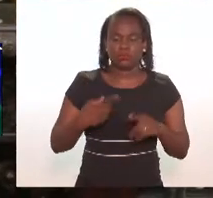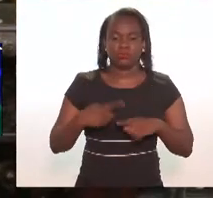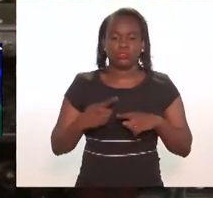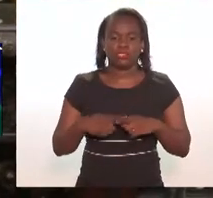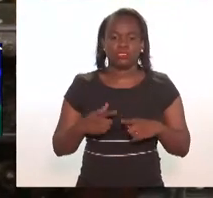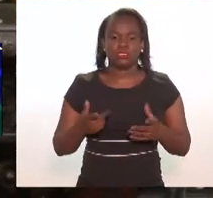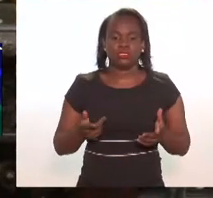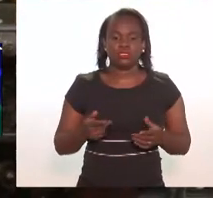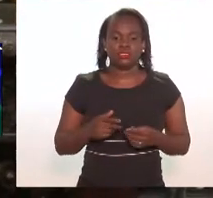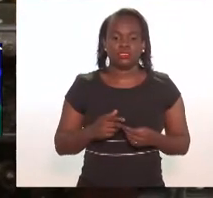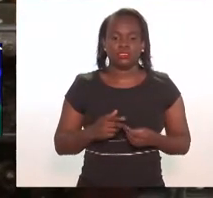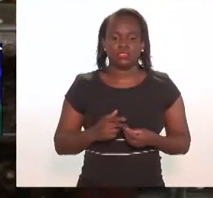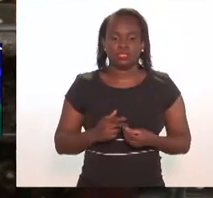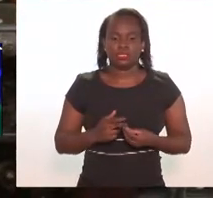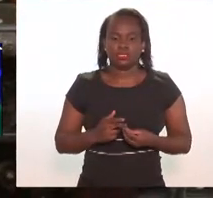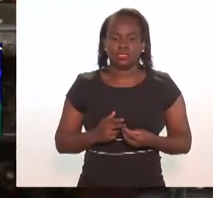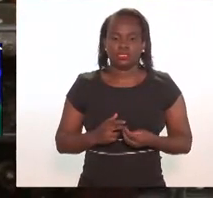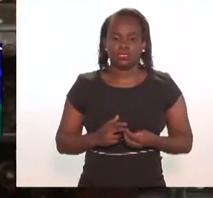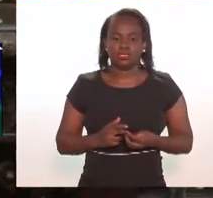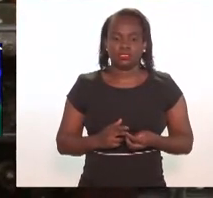acaba.